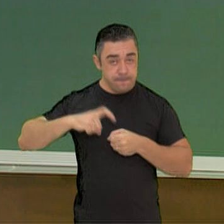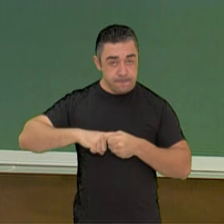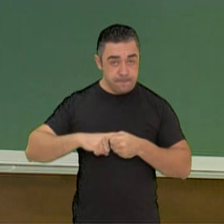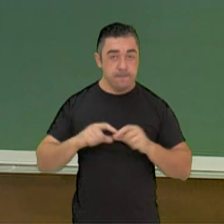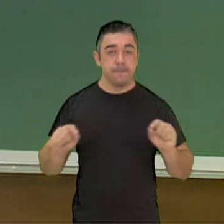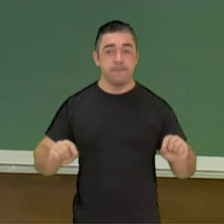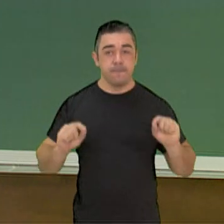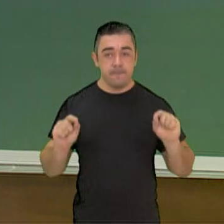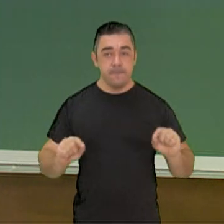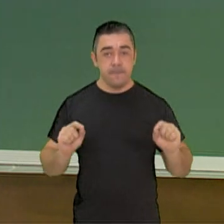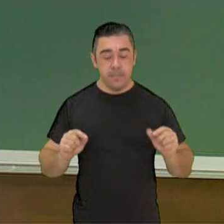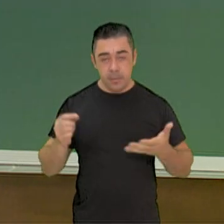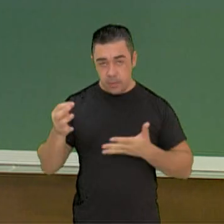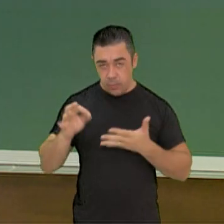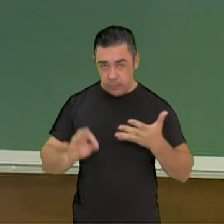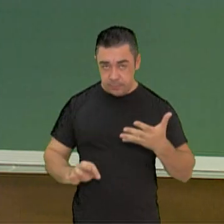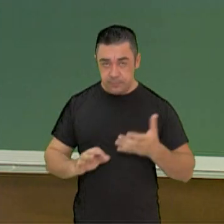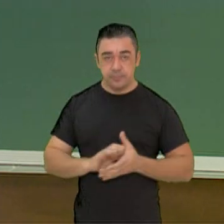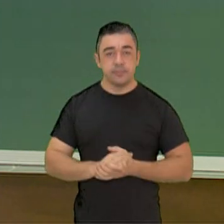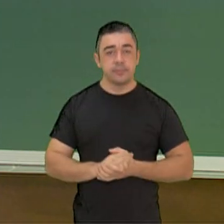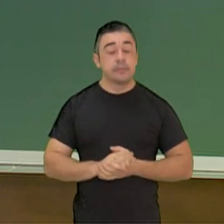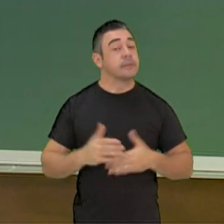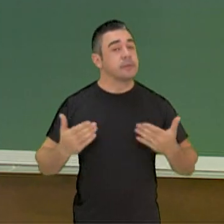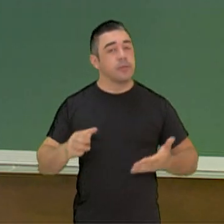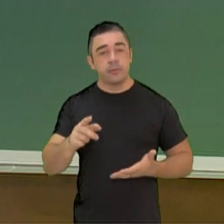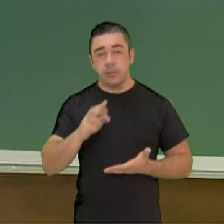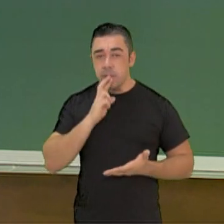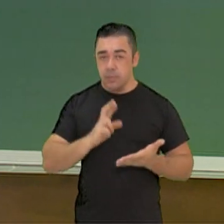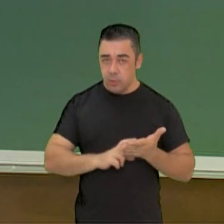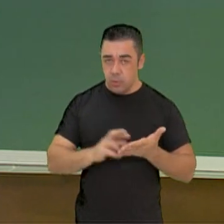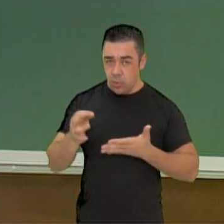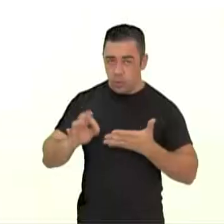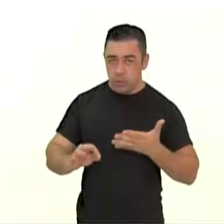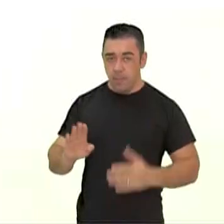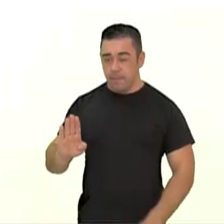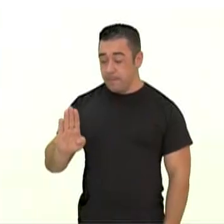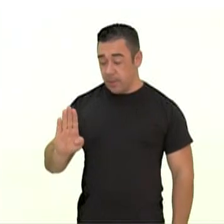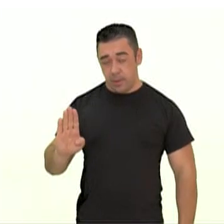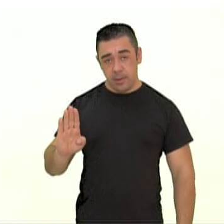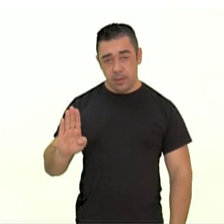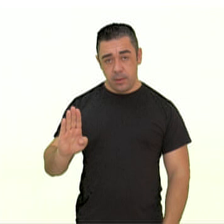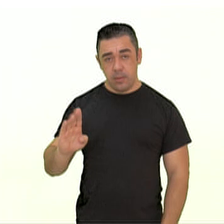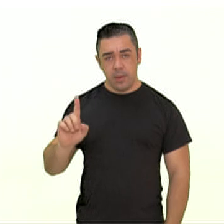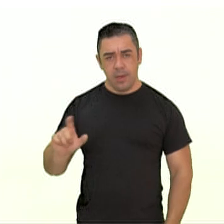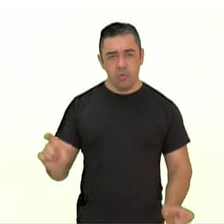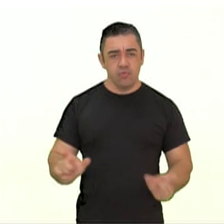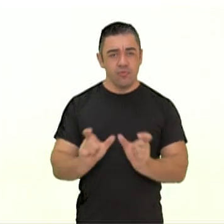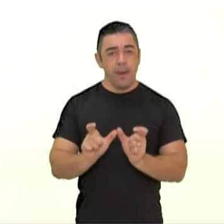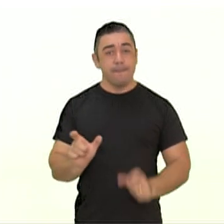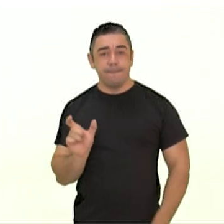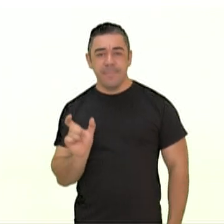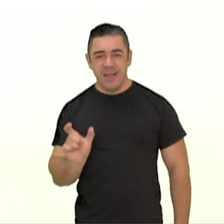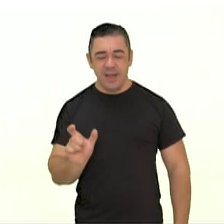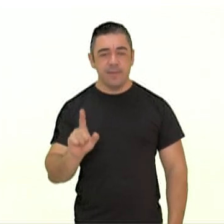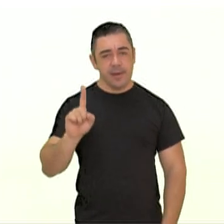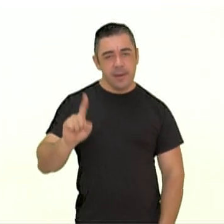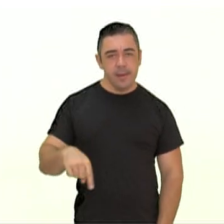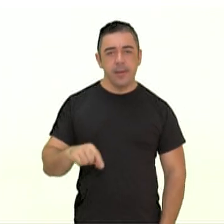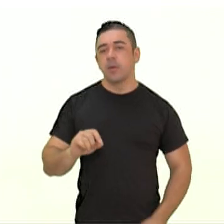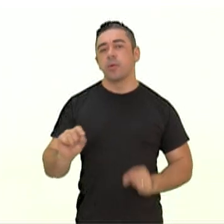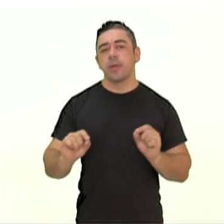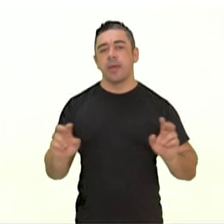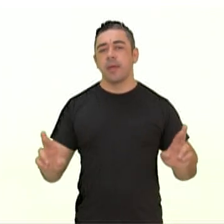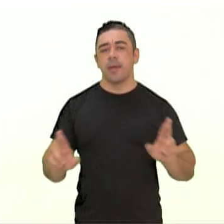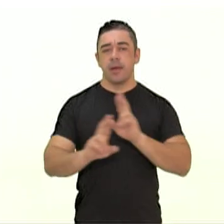Voltamos. Então vamos à correção. Então, se você colocou a letra B, conjunção é a palavra que estabelece